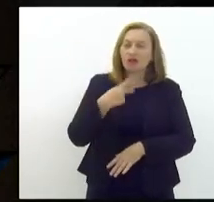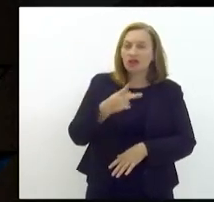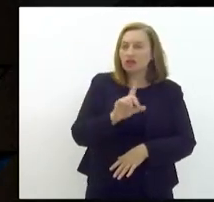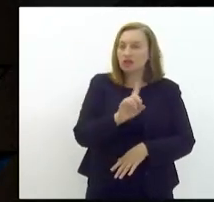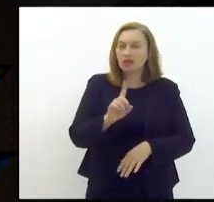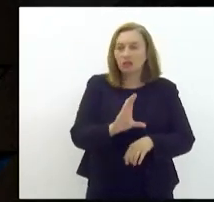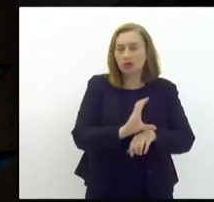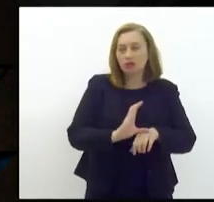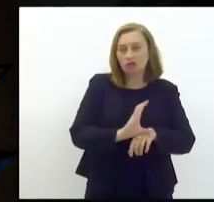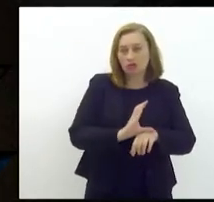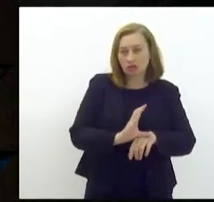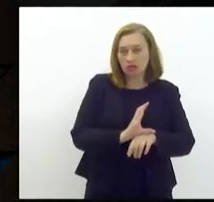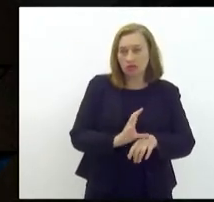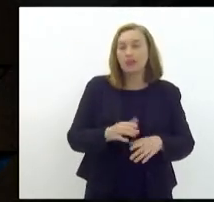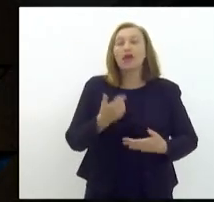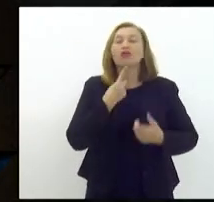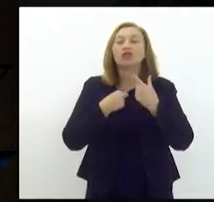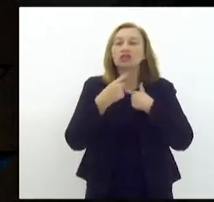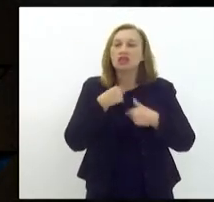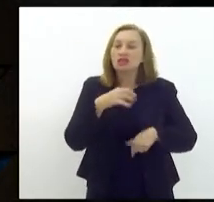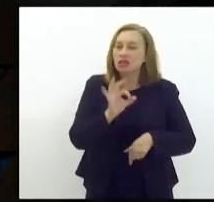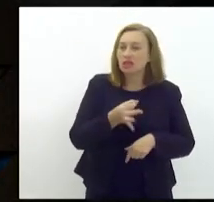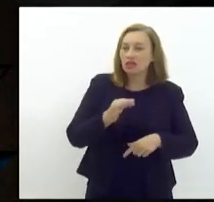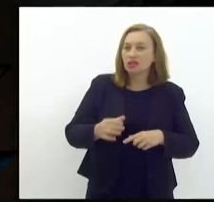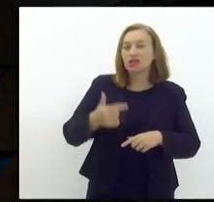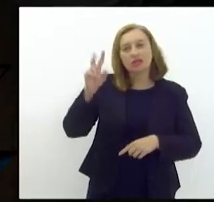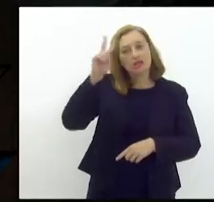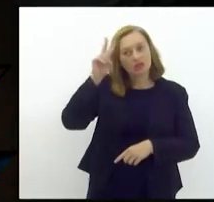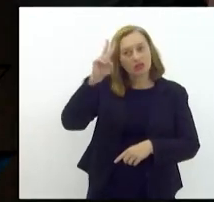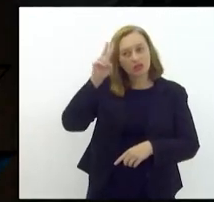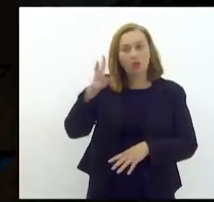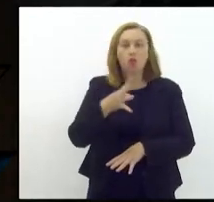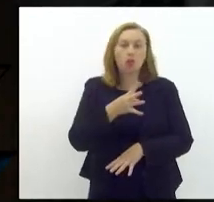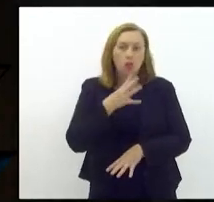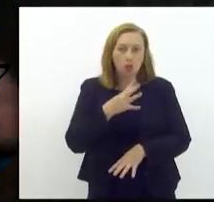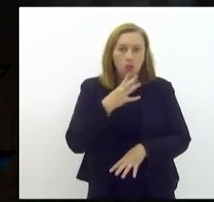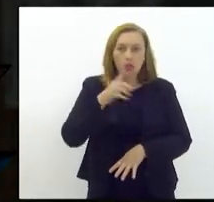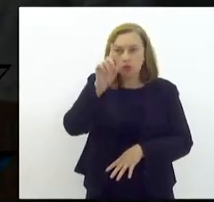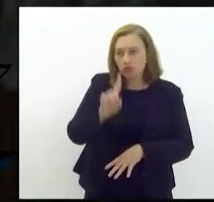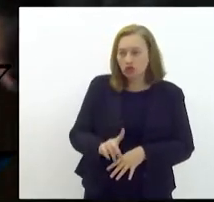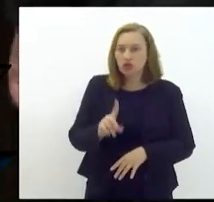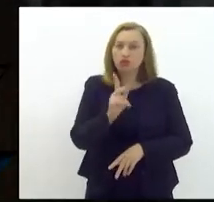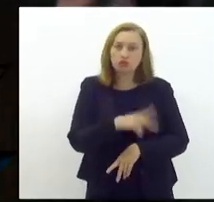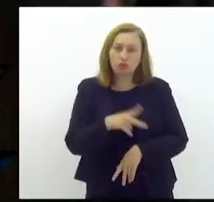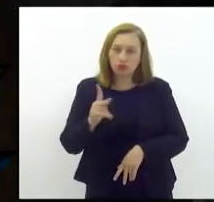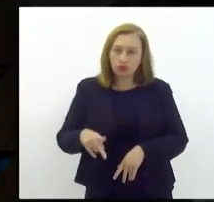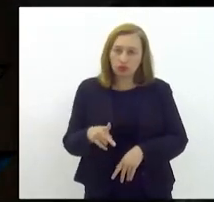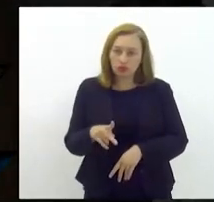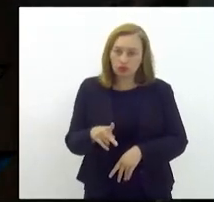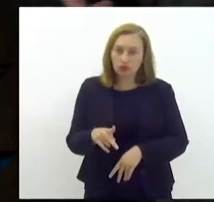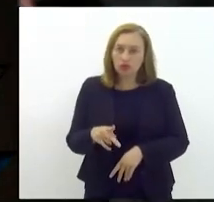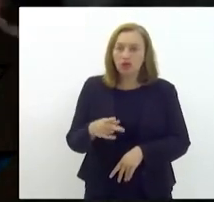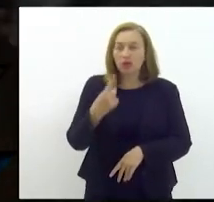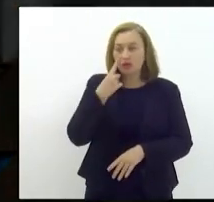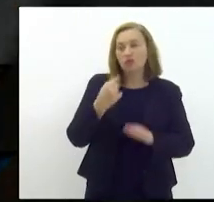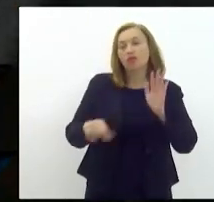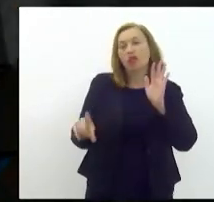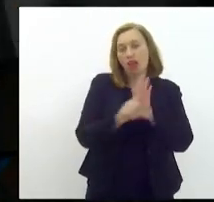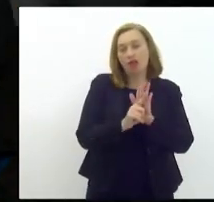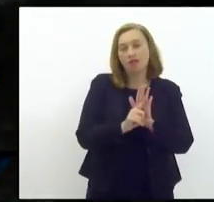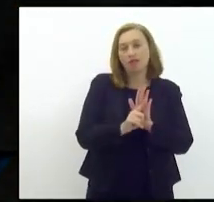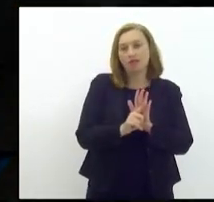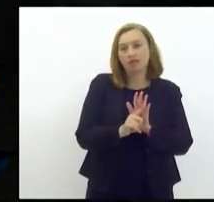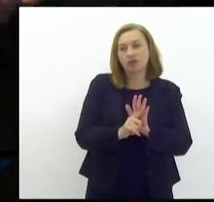e eu desejo sinceramente que na próxima segunda-feira seja reconhecido direito dos professores previstos por lei